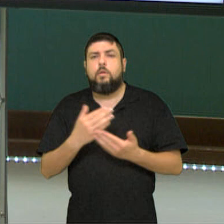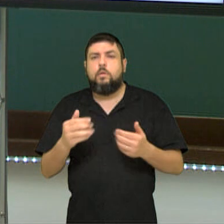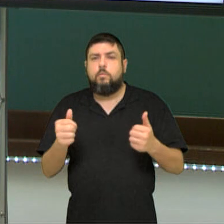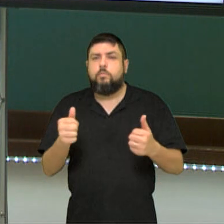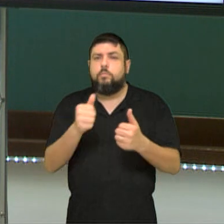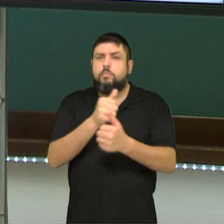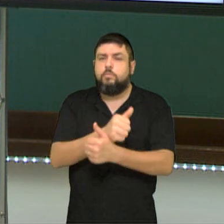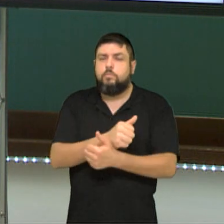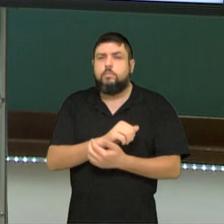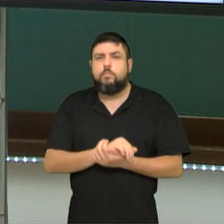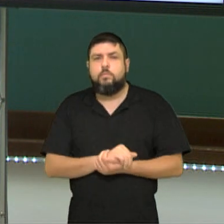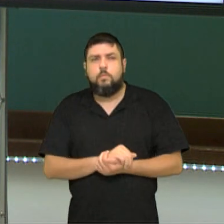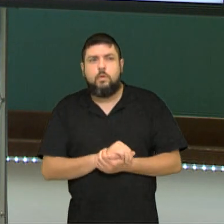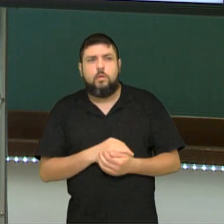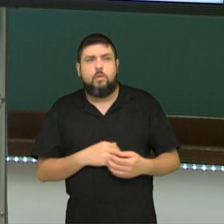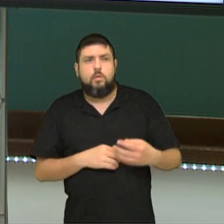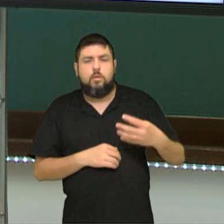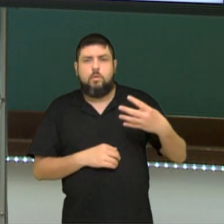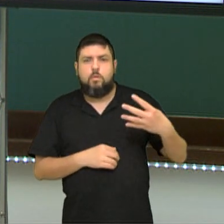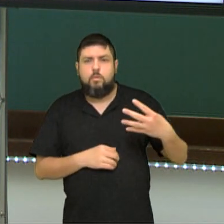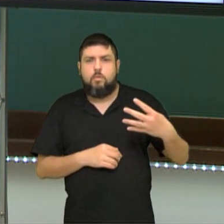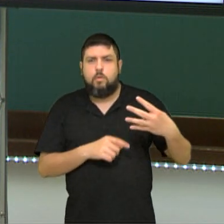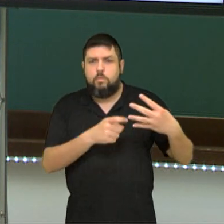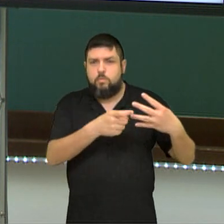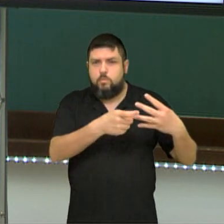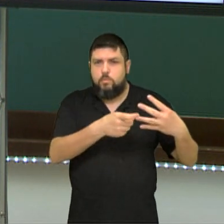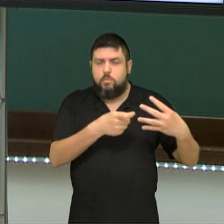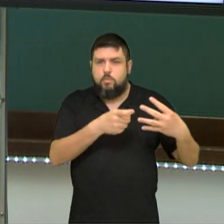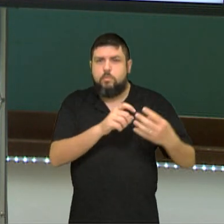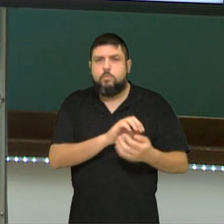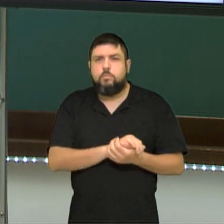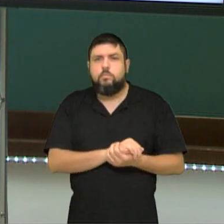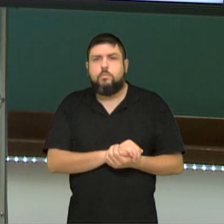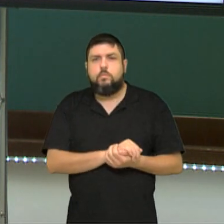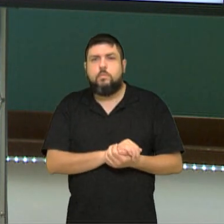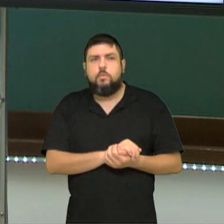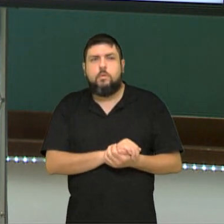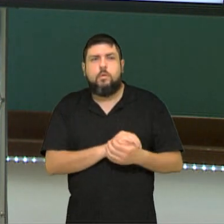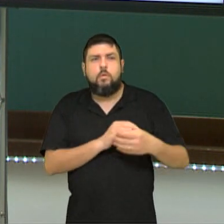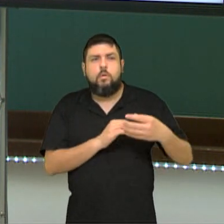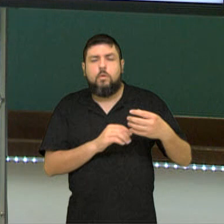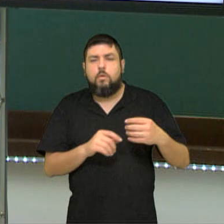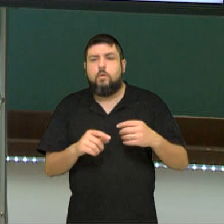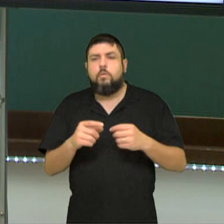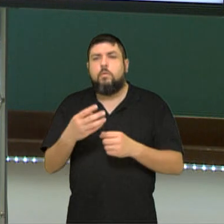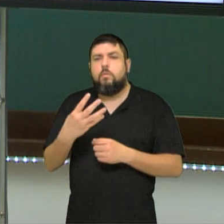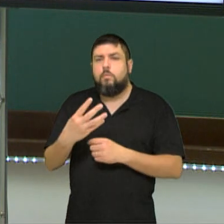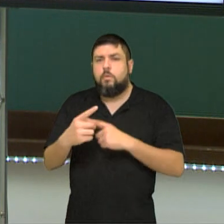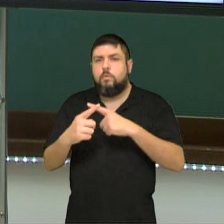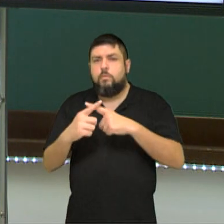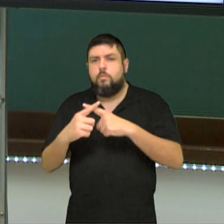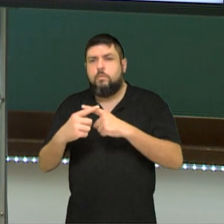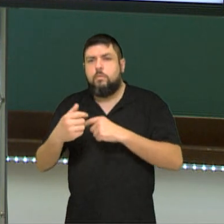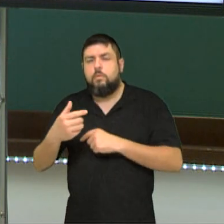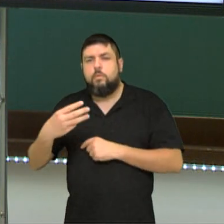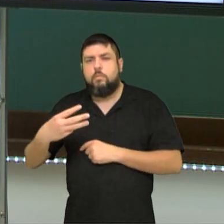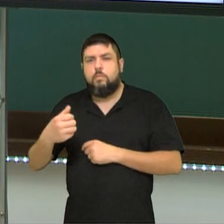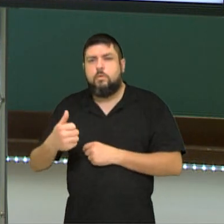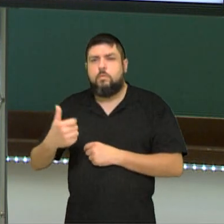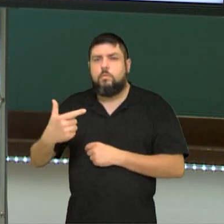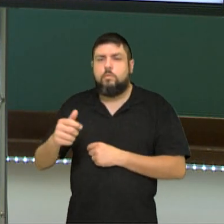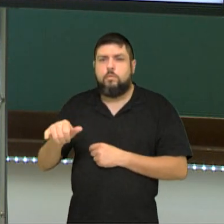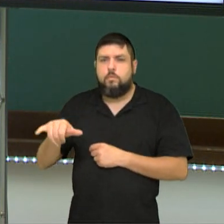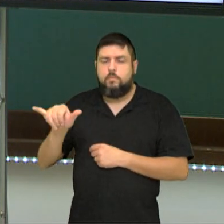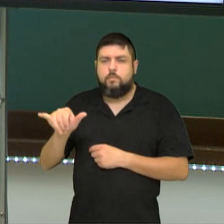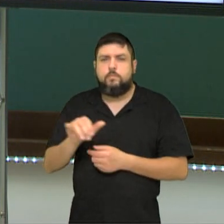né? 4 vezes x, 4x. 4 vezes 3, 12y. E ficou escrita